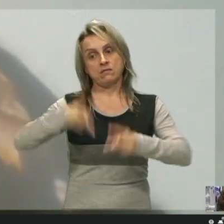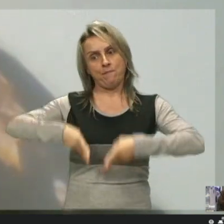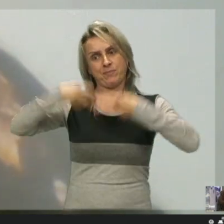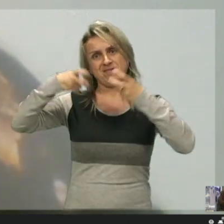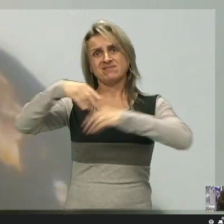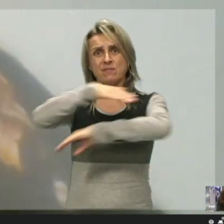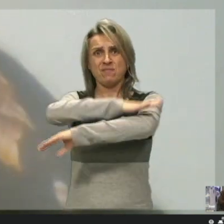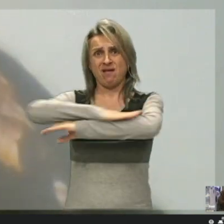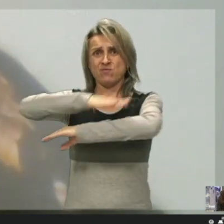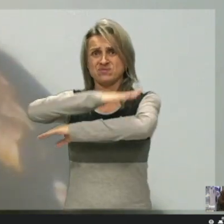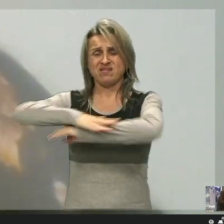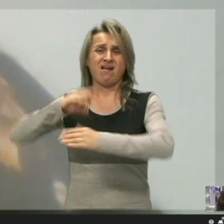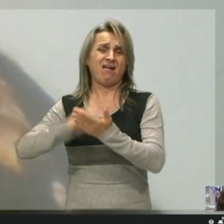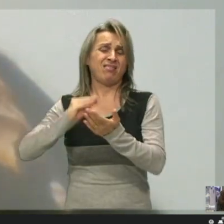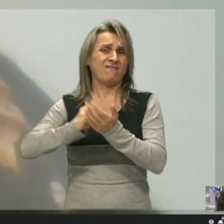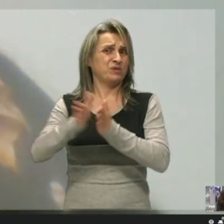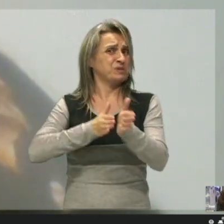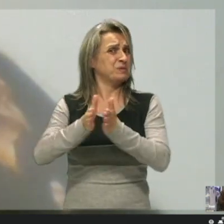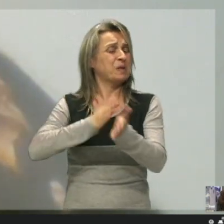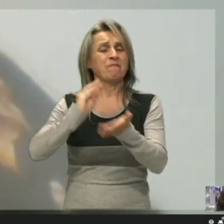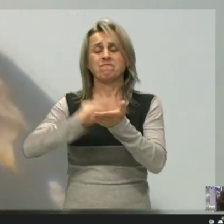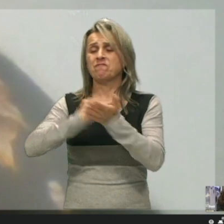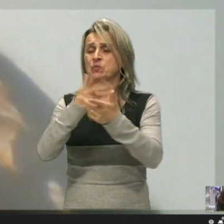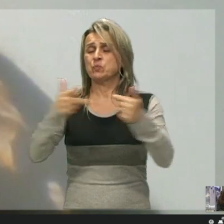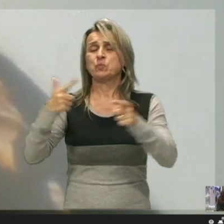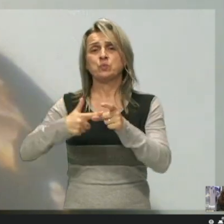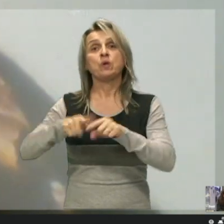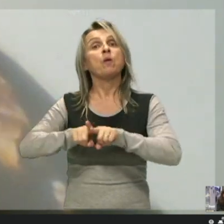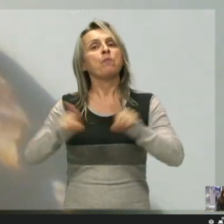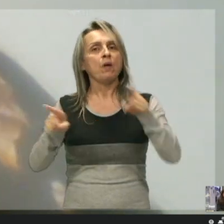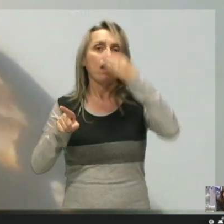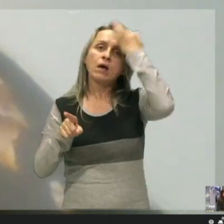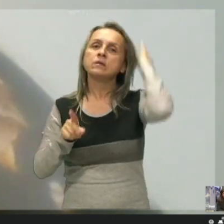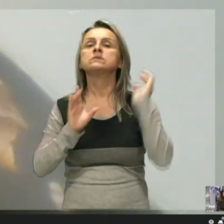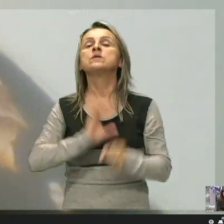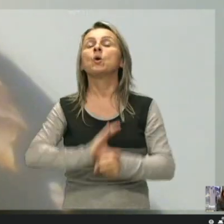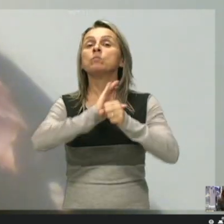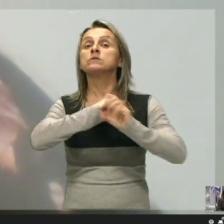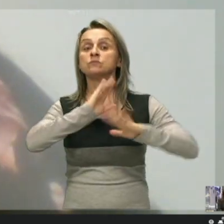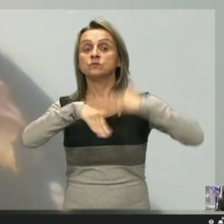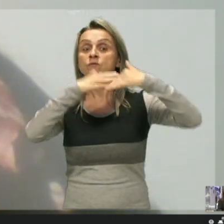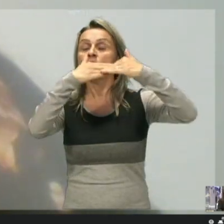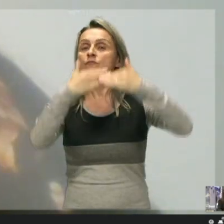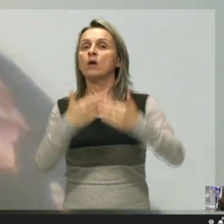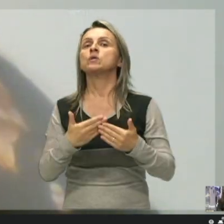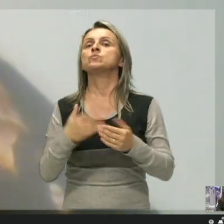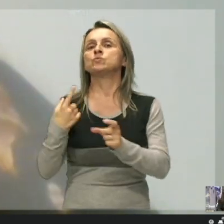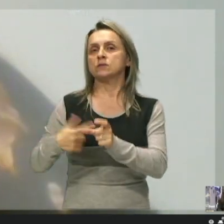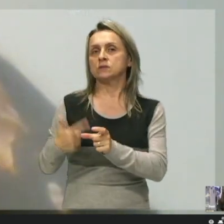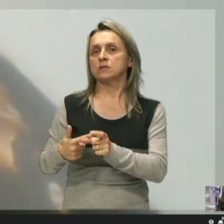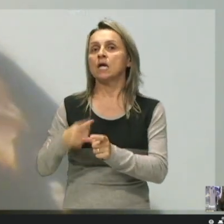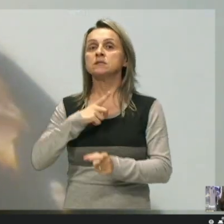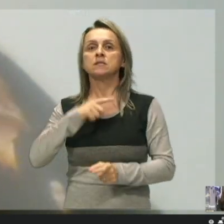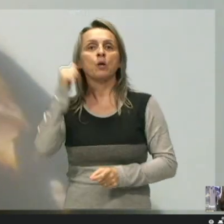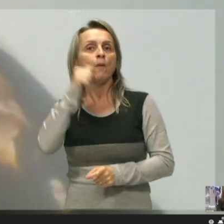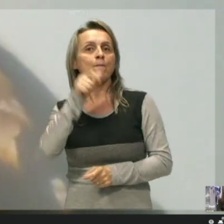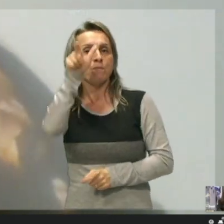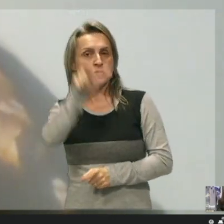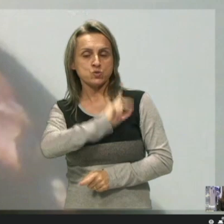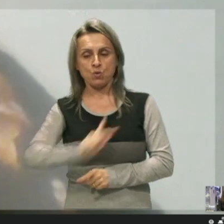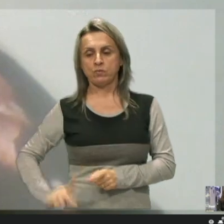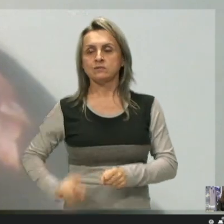nosso bairro. Mas a Comissão de Habitação, né, Desenvolvimento Urbano agora, a gente tem uma conselheira que nos auxiliou muito. Ela é a presidente dessa